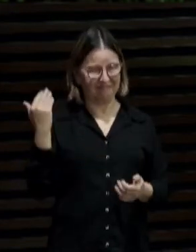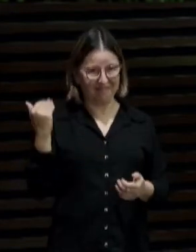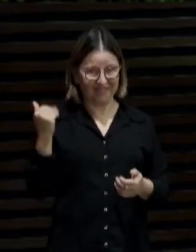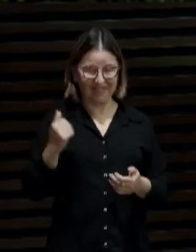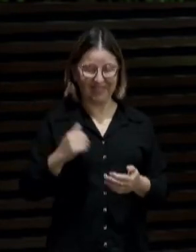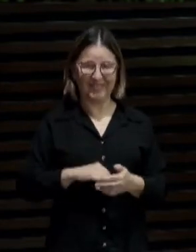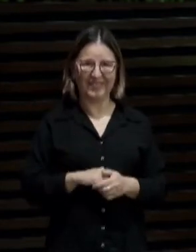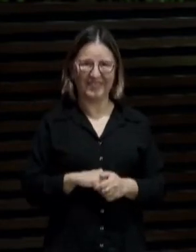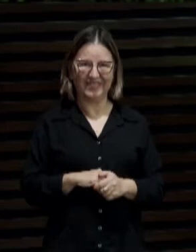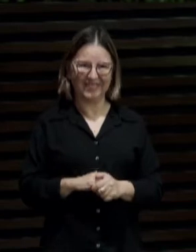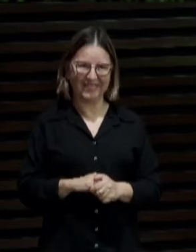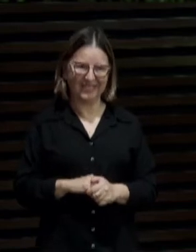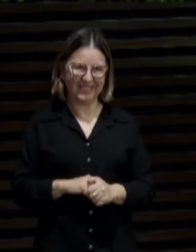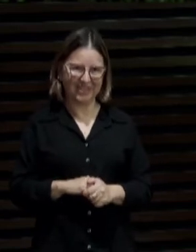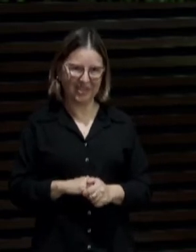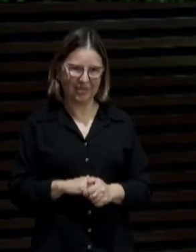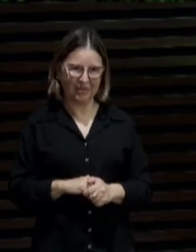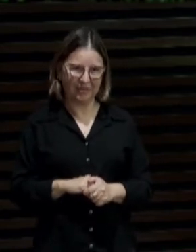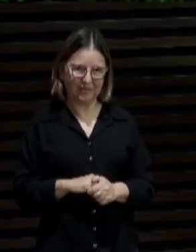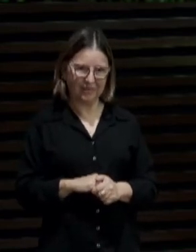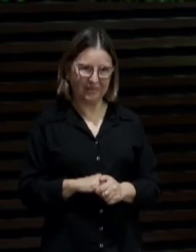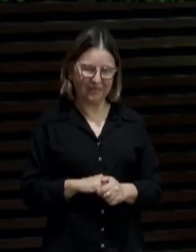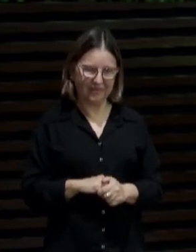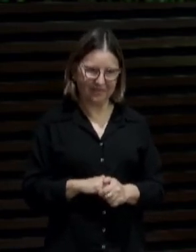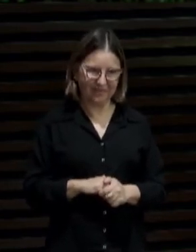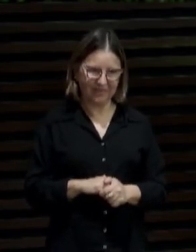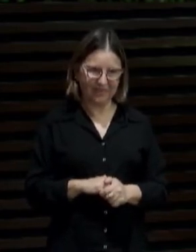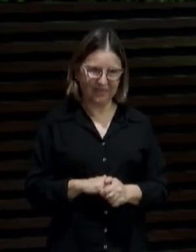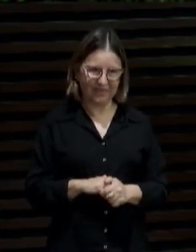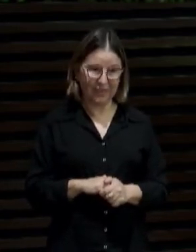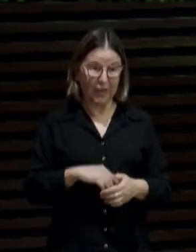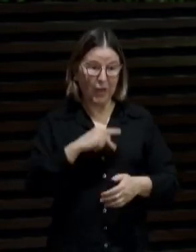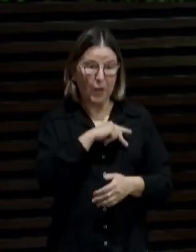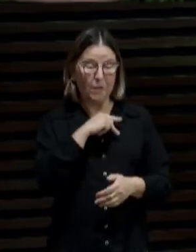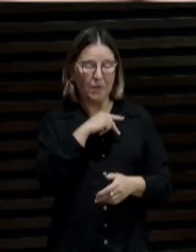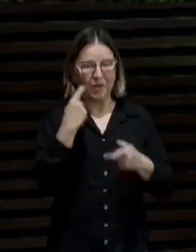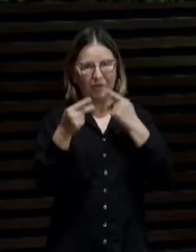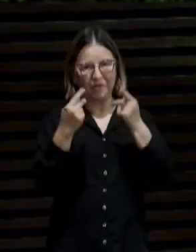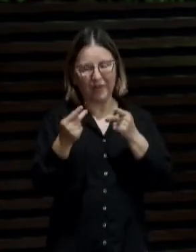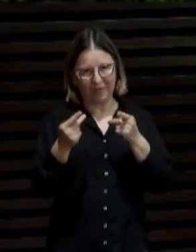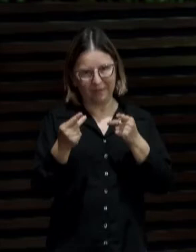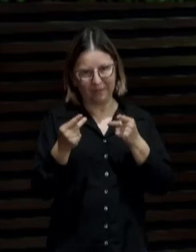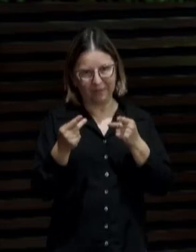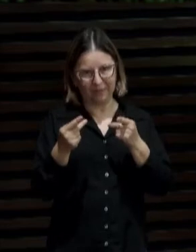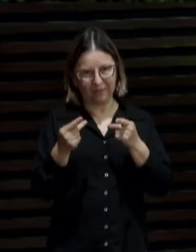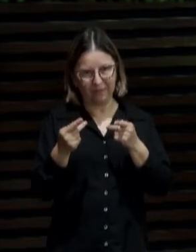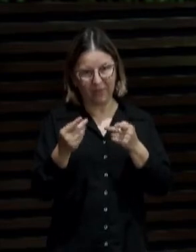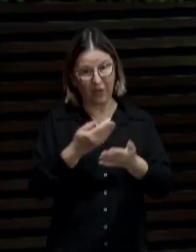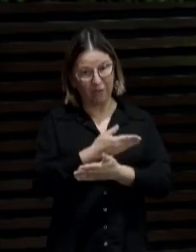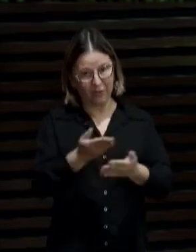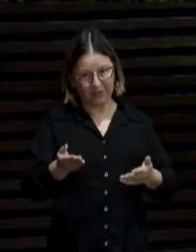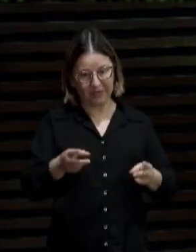cosmopolita como é hoje. Só que Paulo vai falar assim, Gente, vocês estão brigando pelas coisas